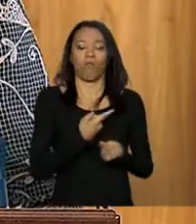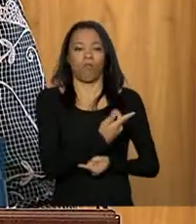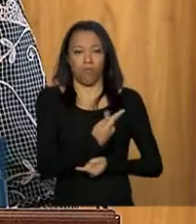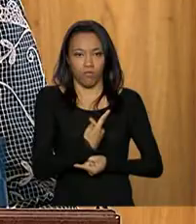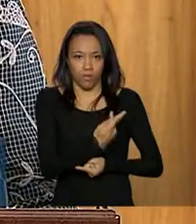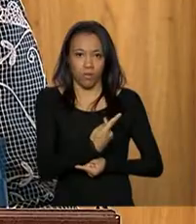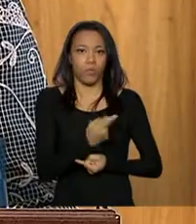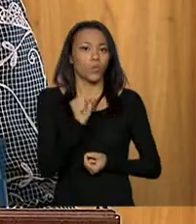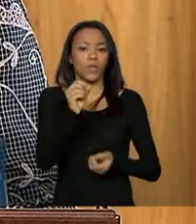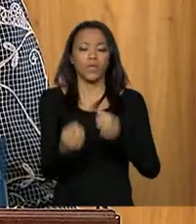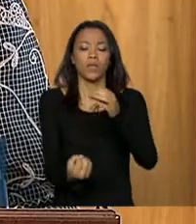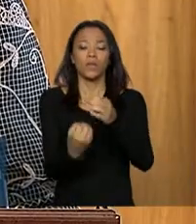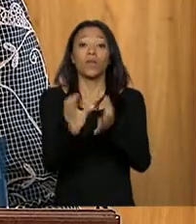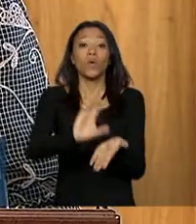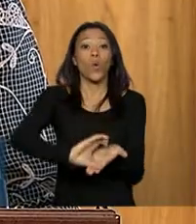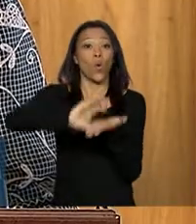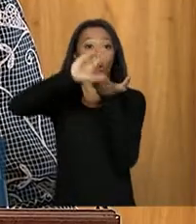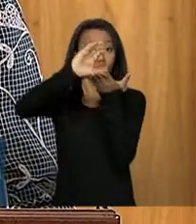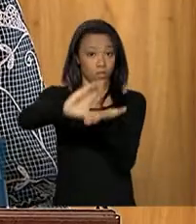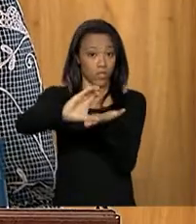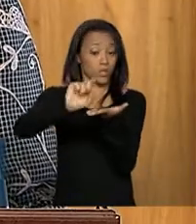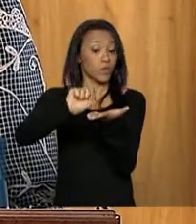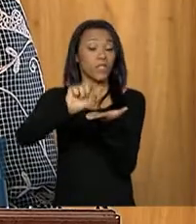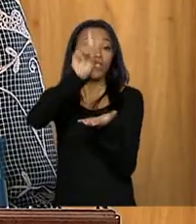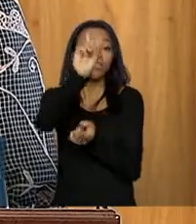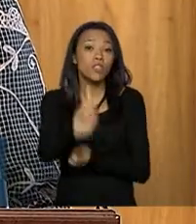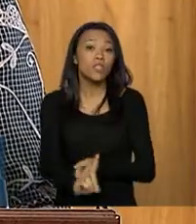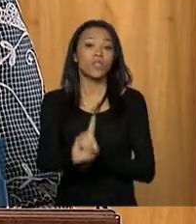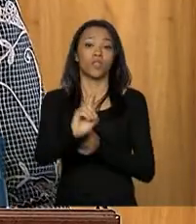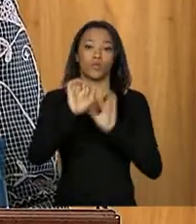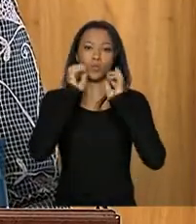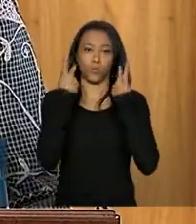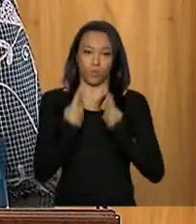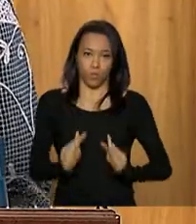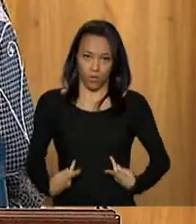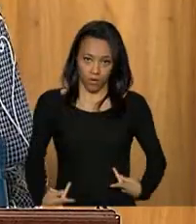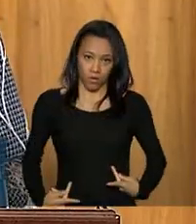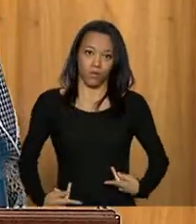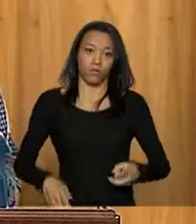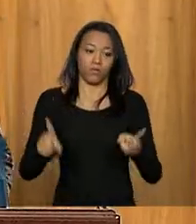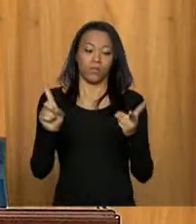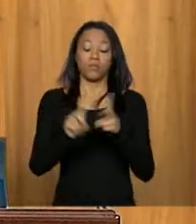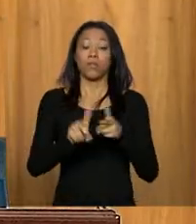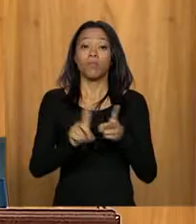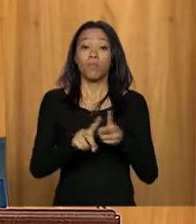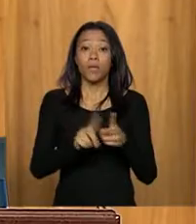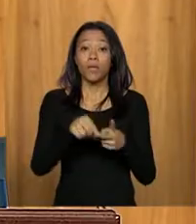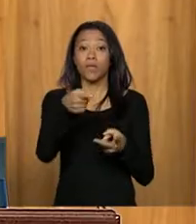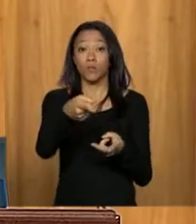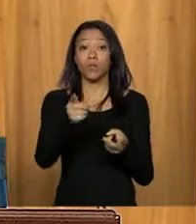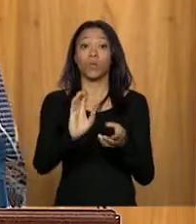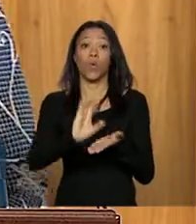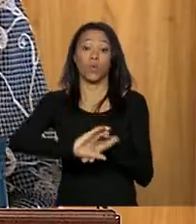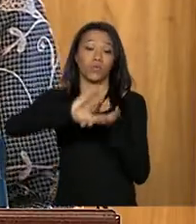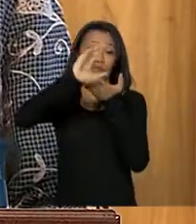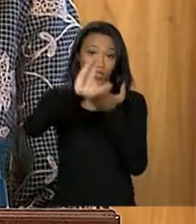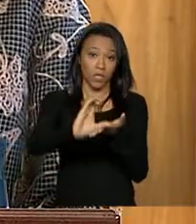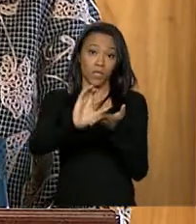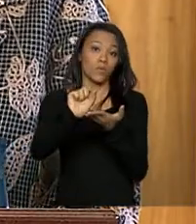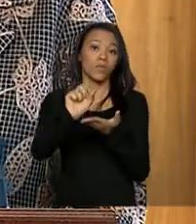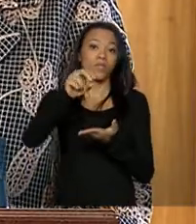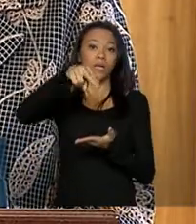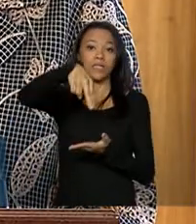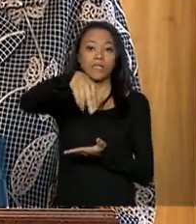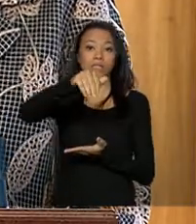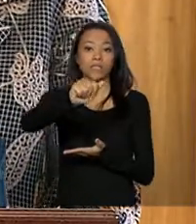do Conselho dos Direitos Humanos, com a reforma do Conselho das Nações Unidas e felicitei a